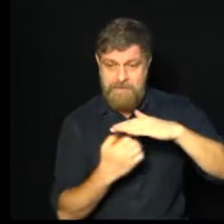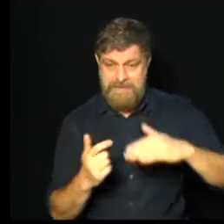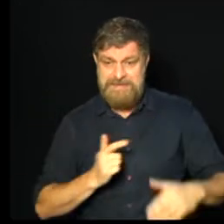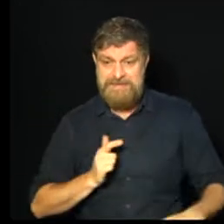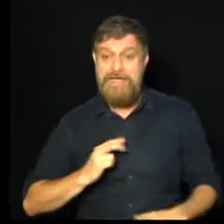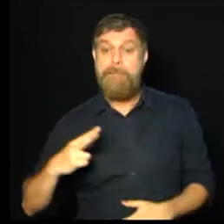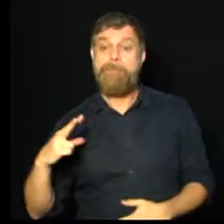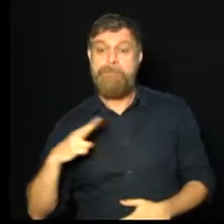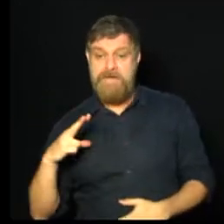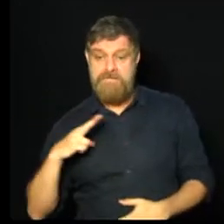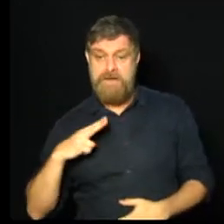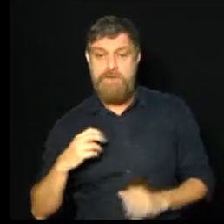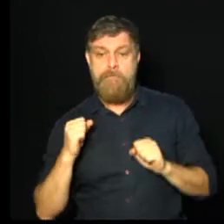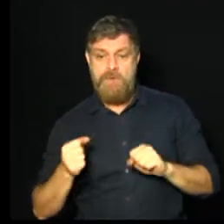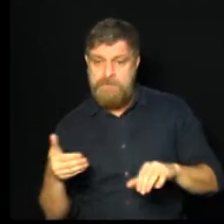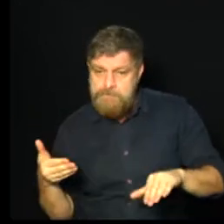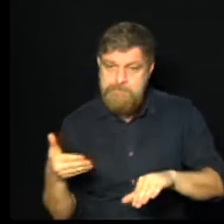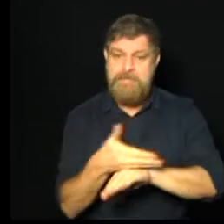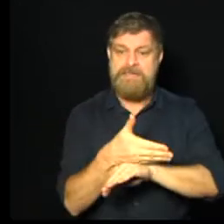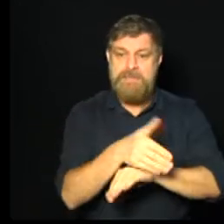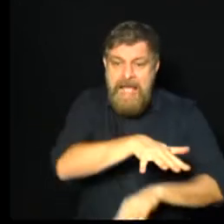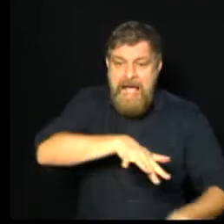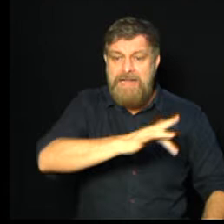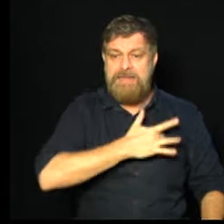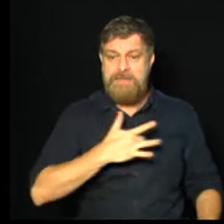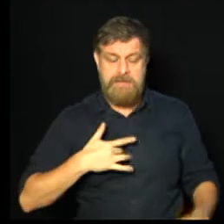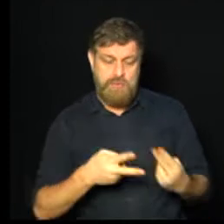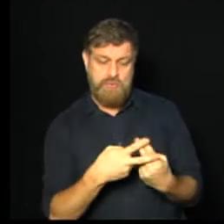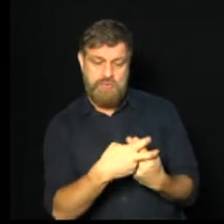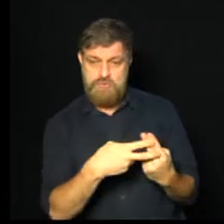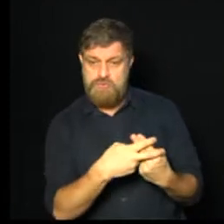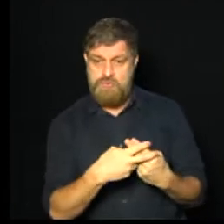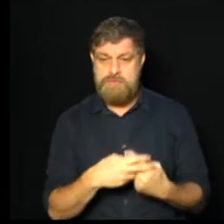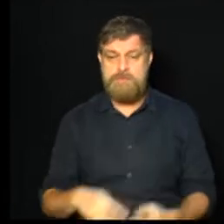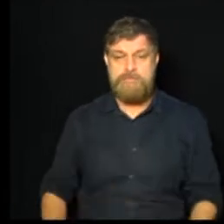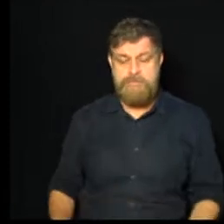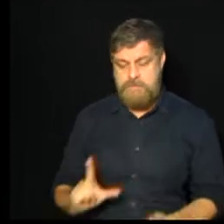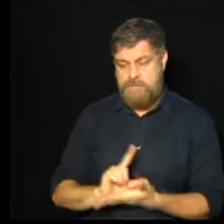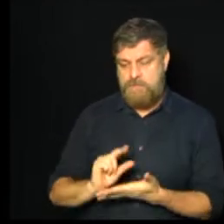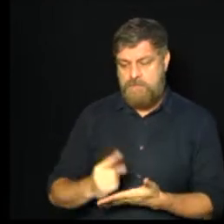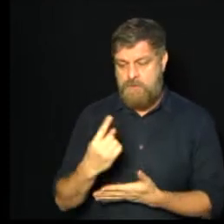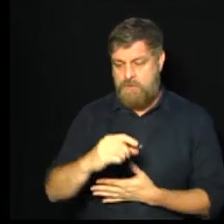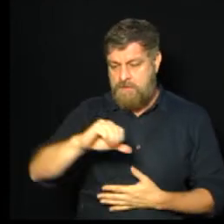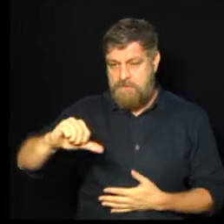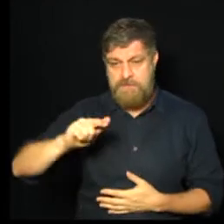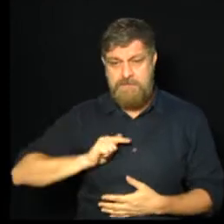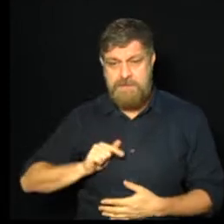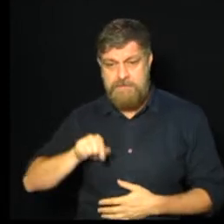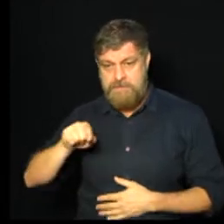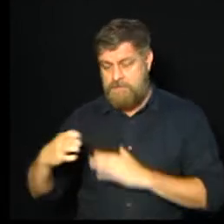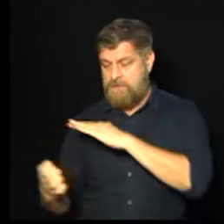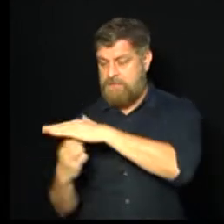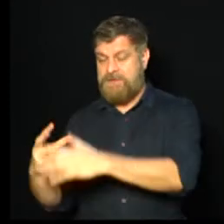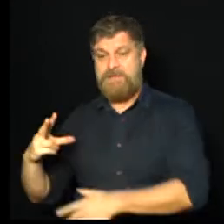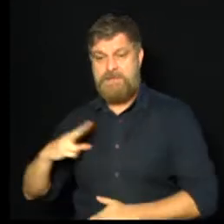privado. O artigo 199, assistência à saúde é livre à iniciativa privada.